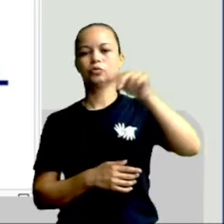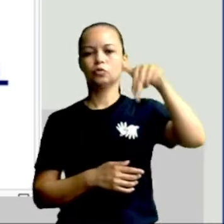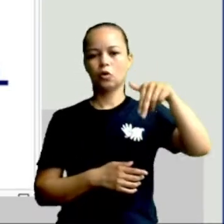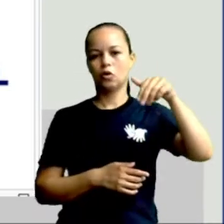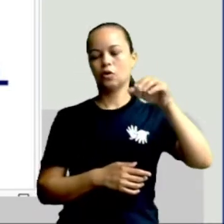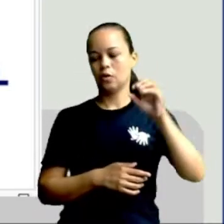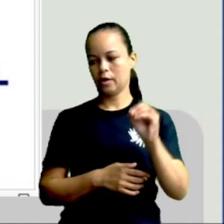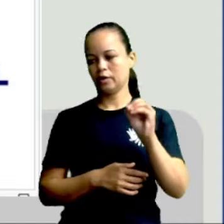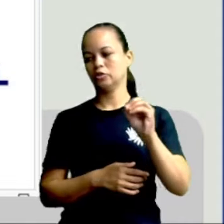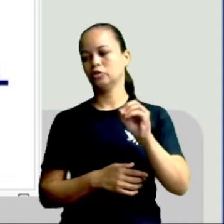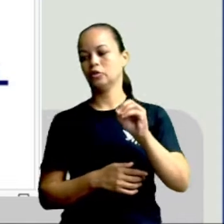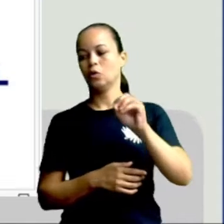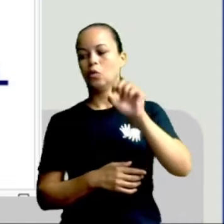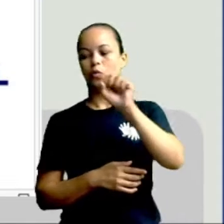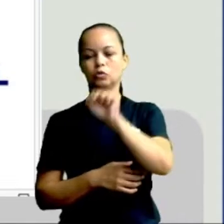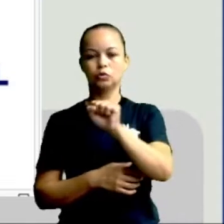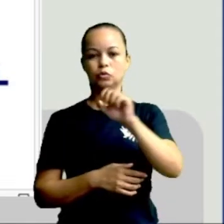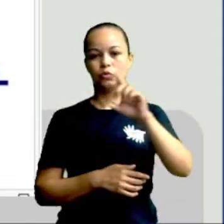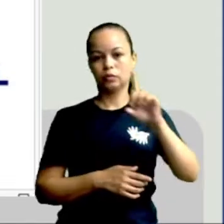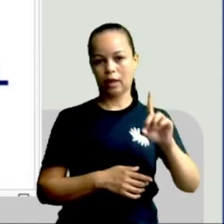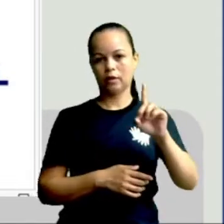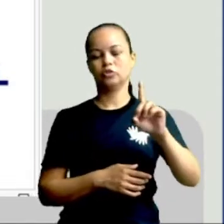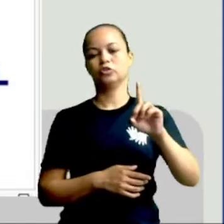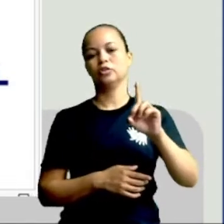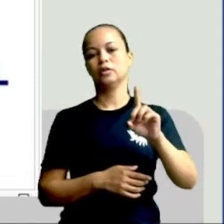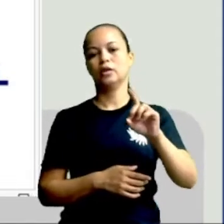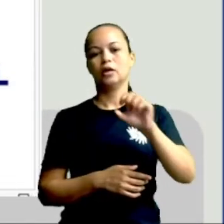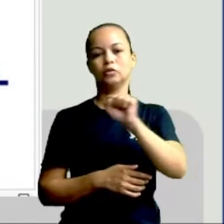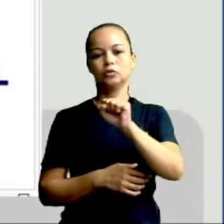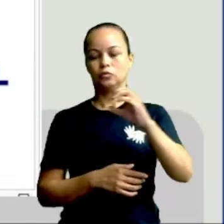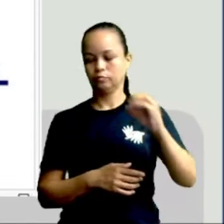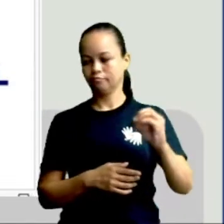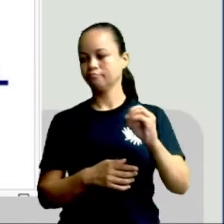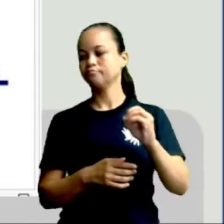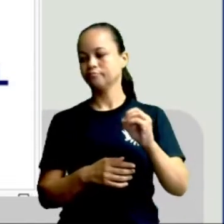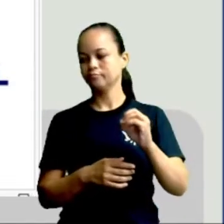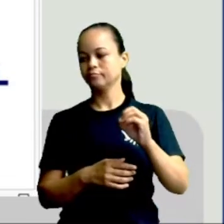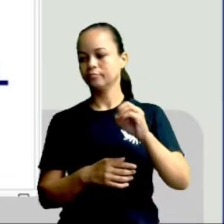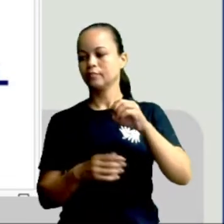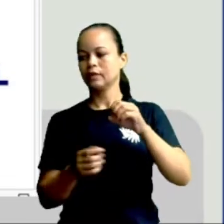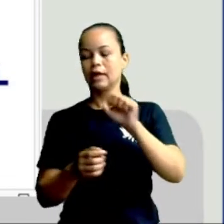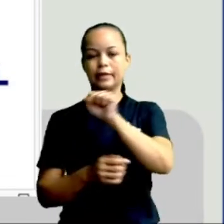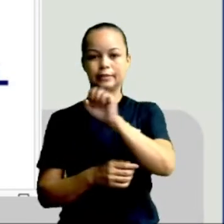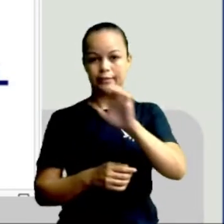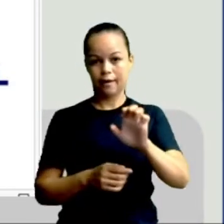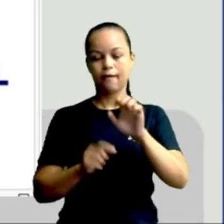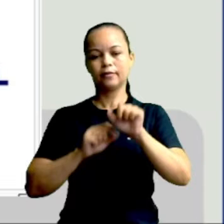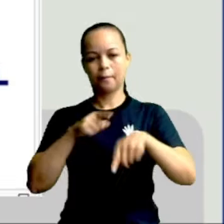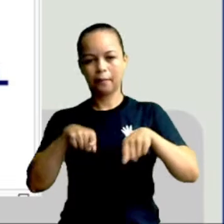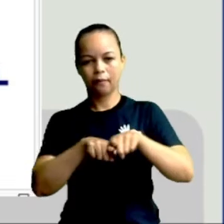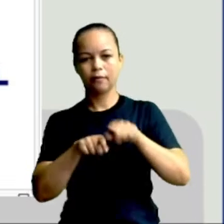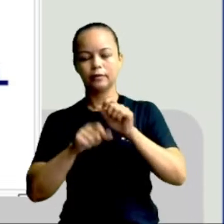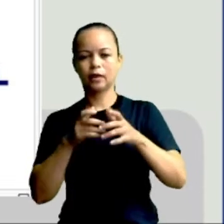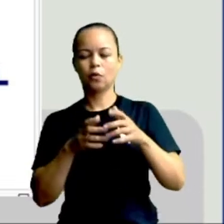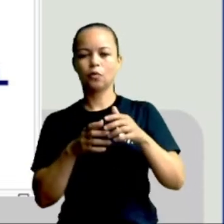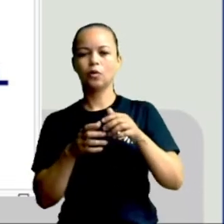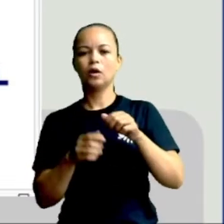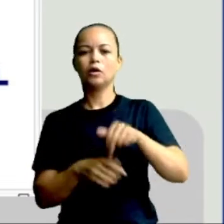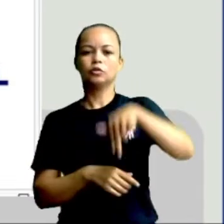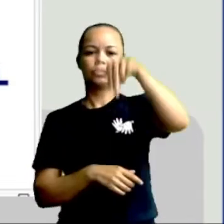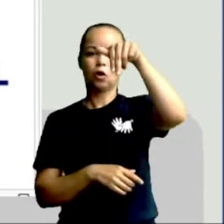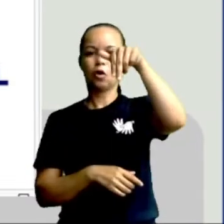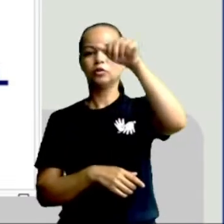e o sudoeste. Vamos ler um pouco, ó. Os pontos cardeais são norte, sul, leste e oeste, e eles foram definidos